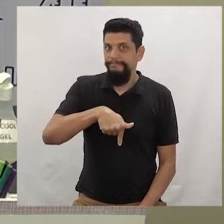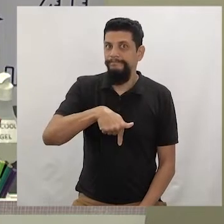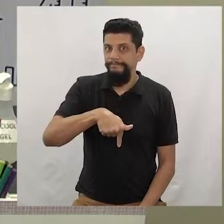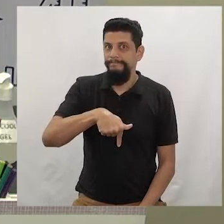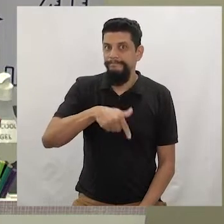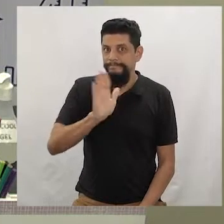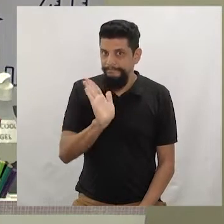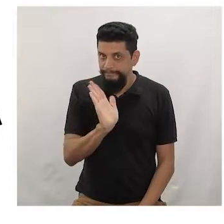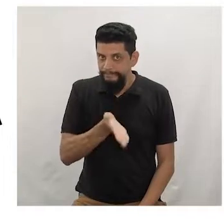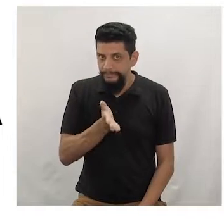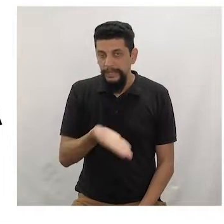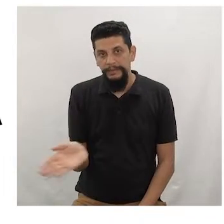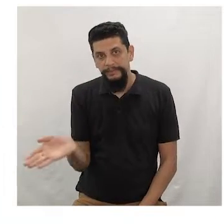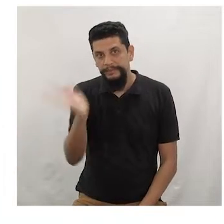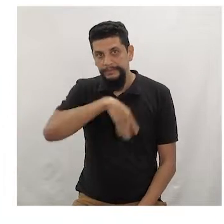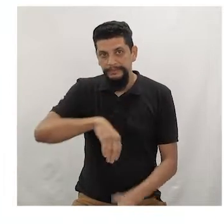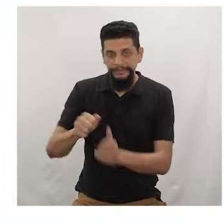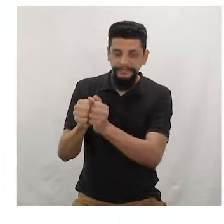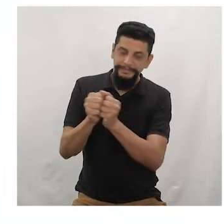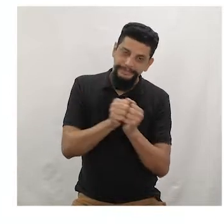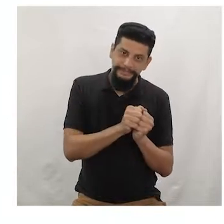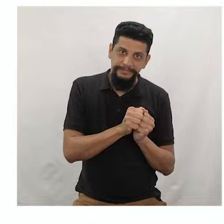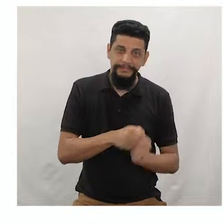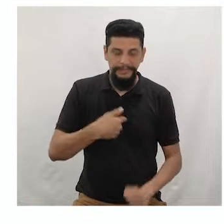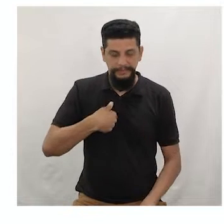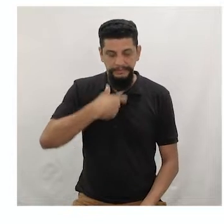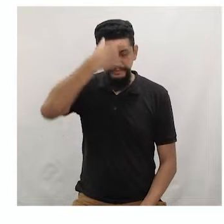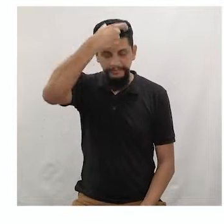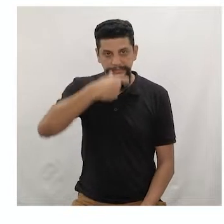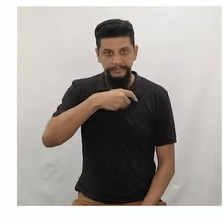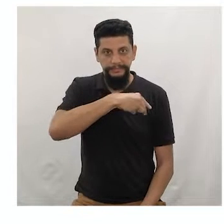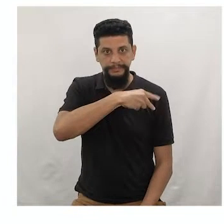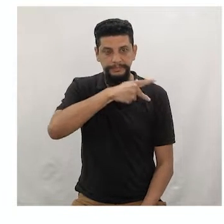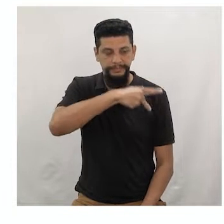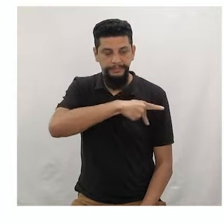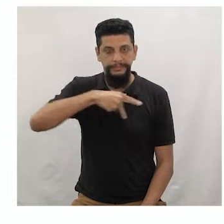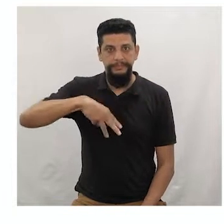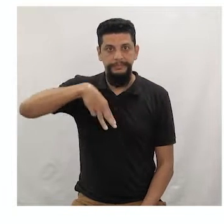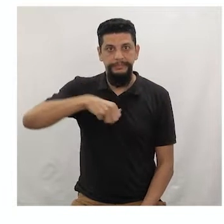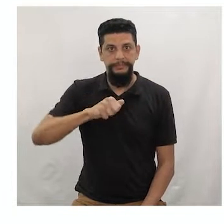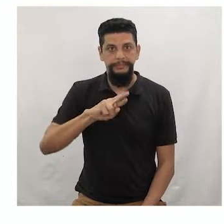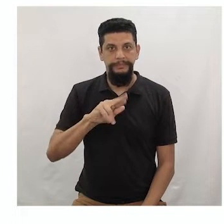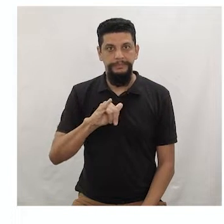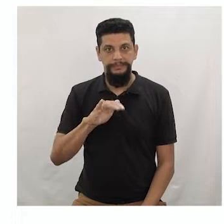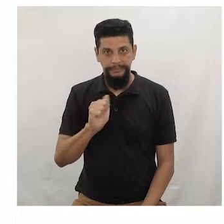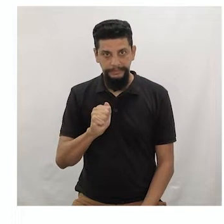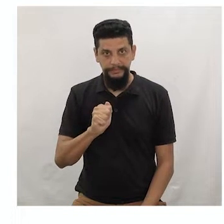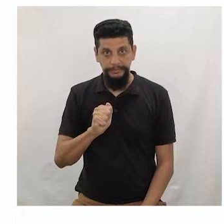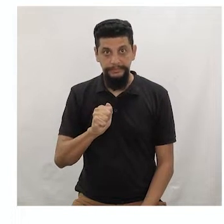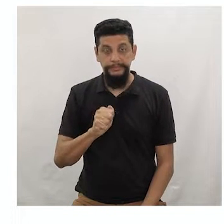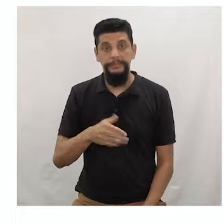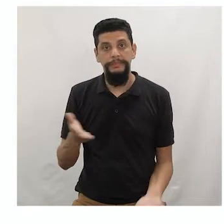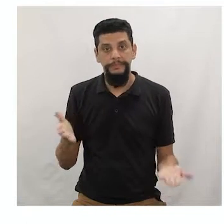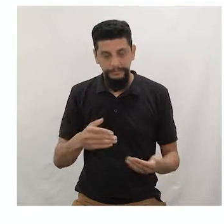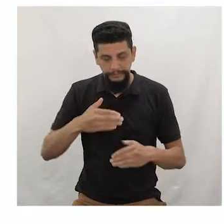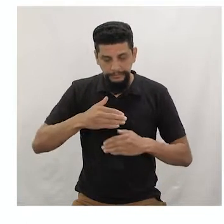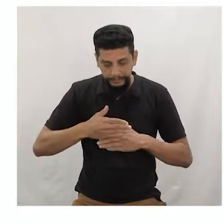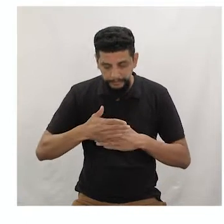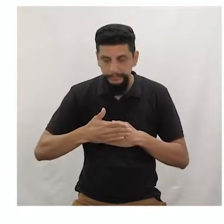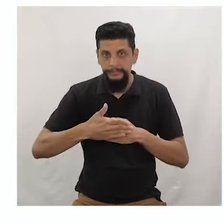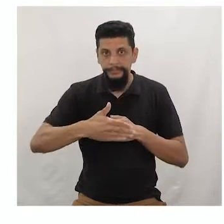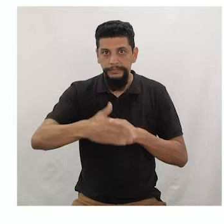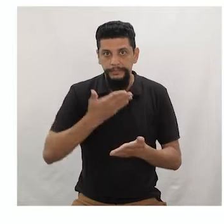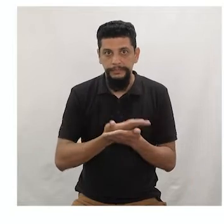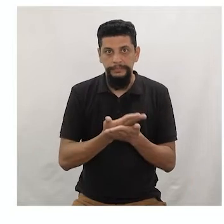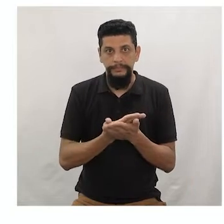27. Vamos lá? Eu sou a professora Maria Cristina e, no decorrer da